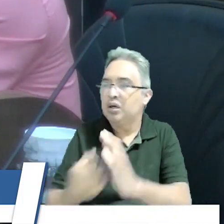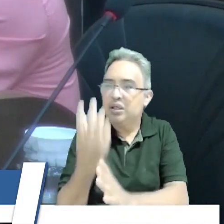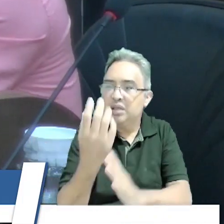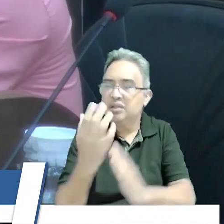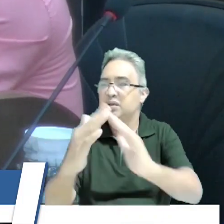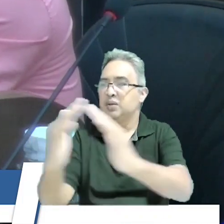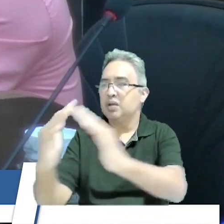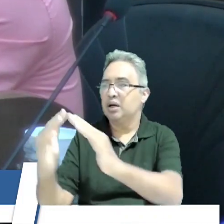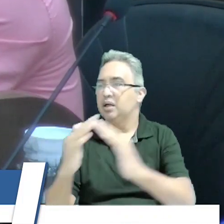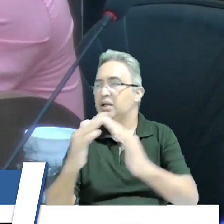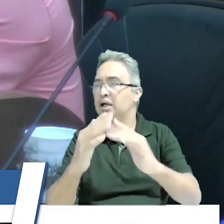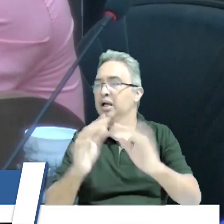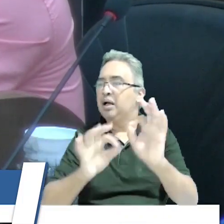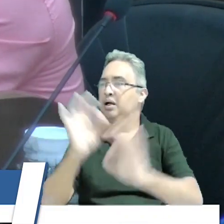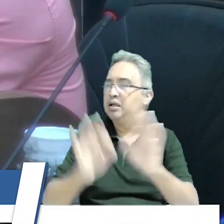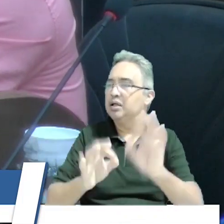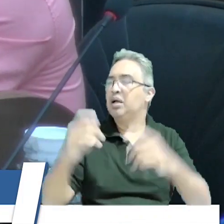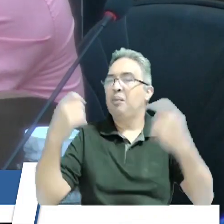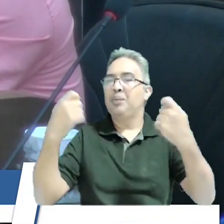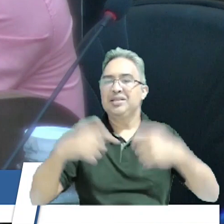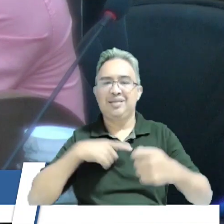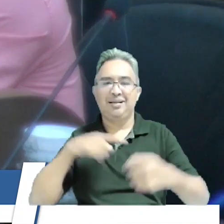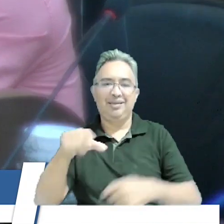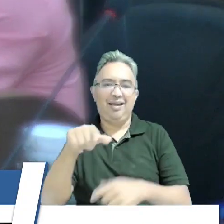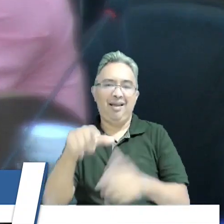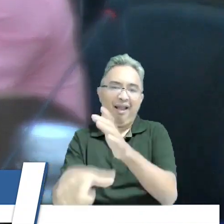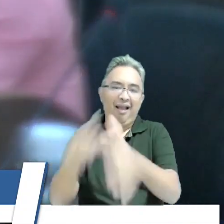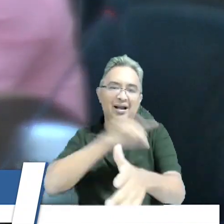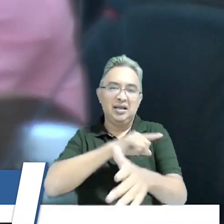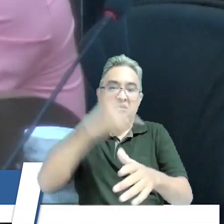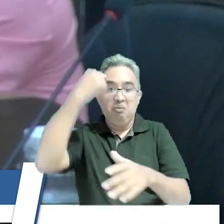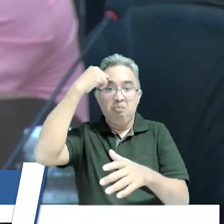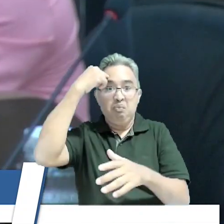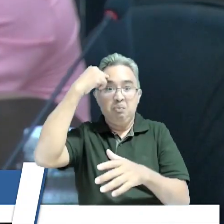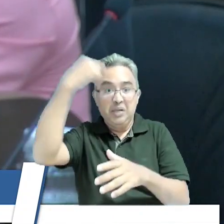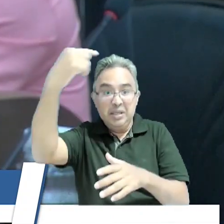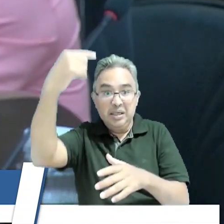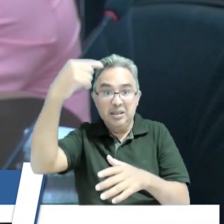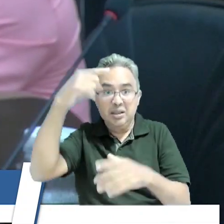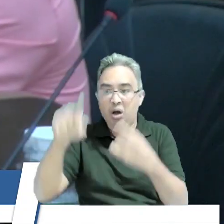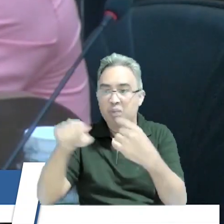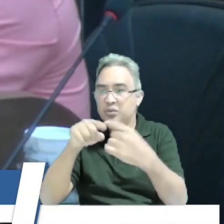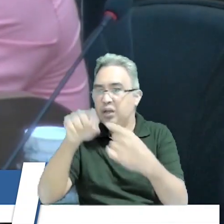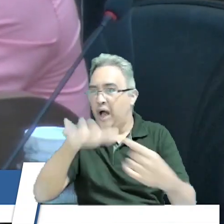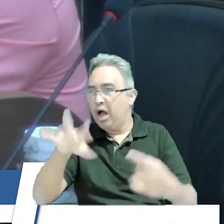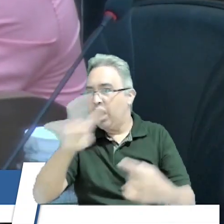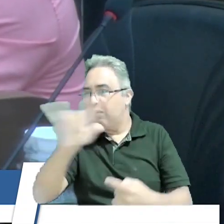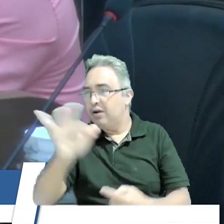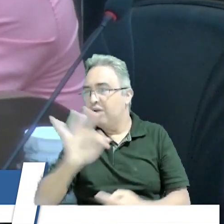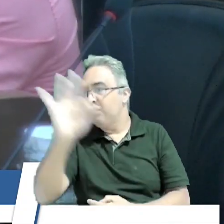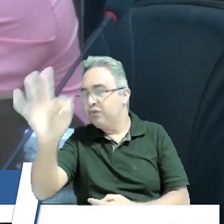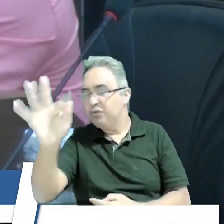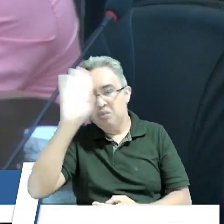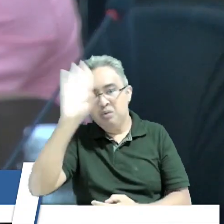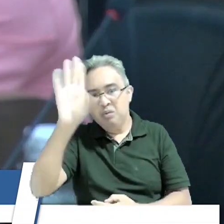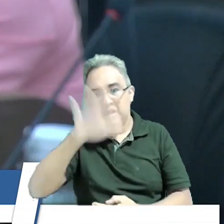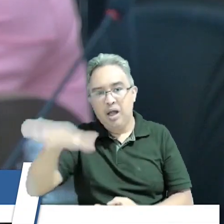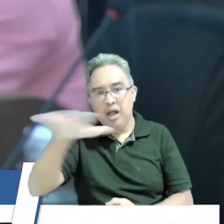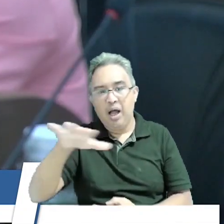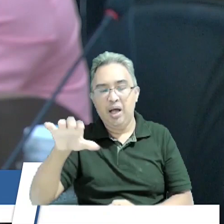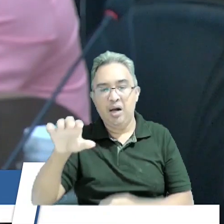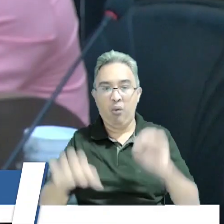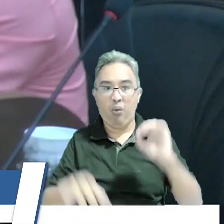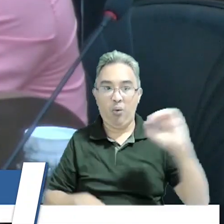já tem que fazer um planejamento pensando que aquela região, principalmente da Zona Oeste, ia